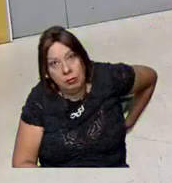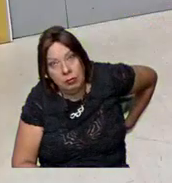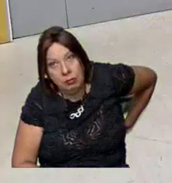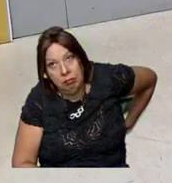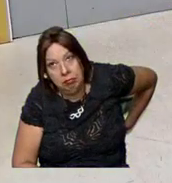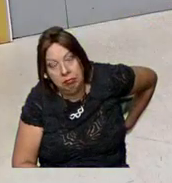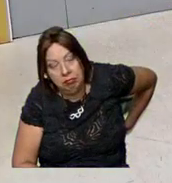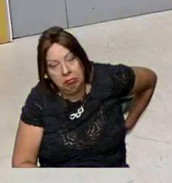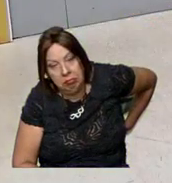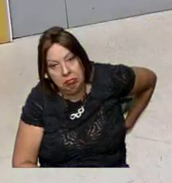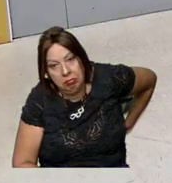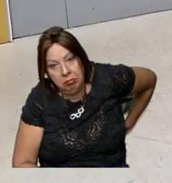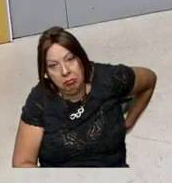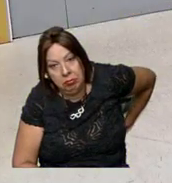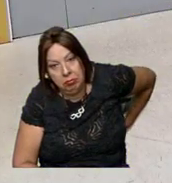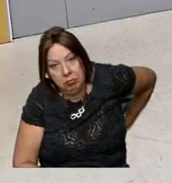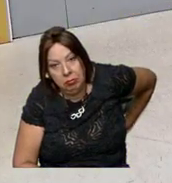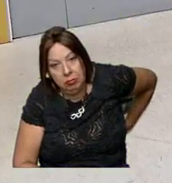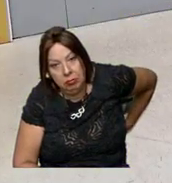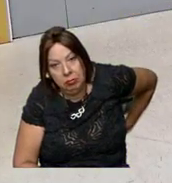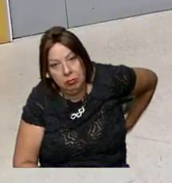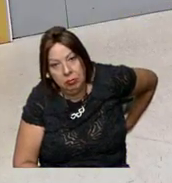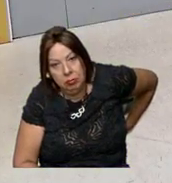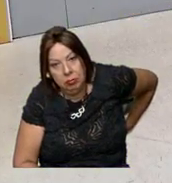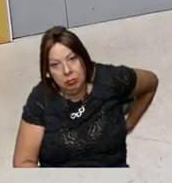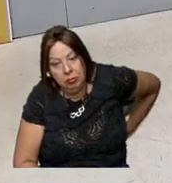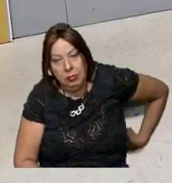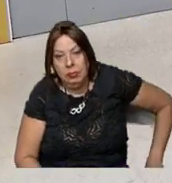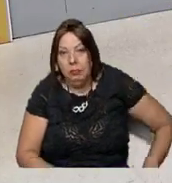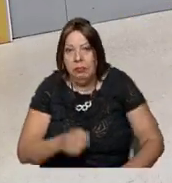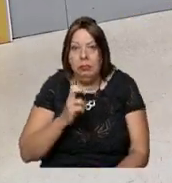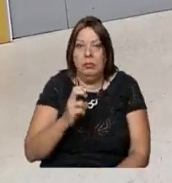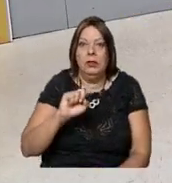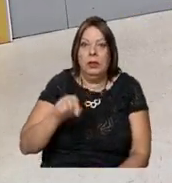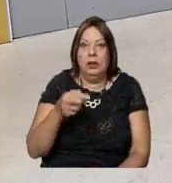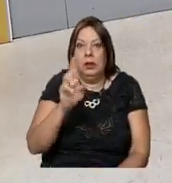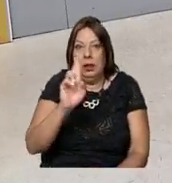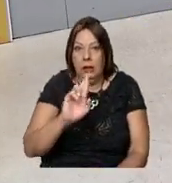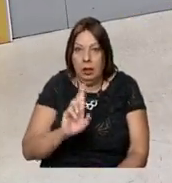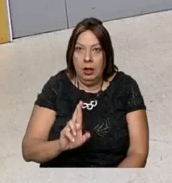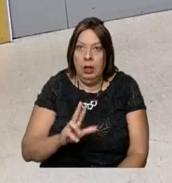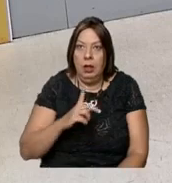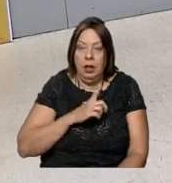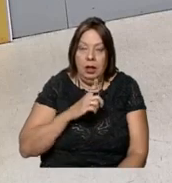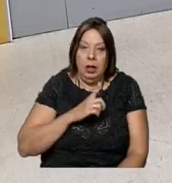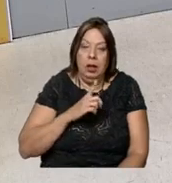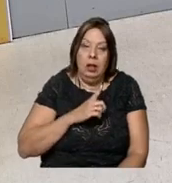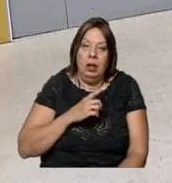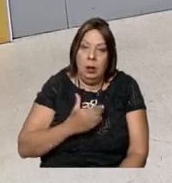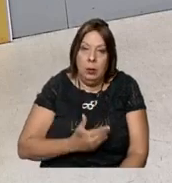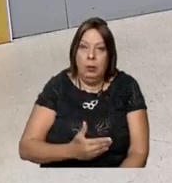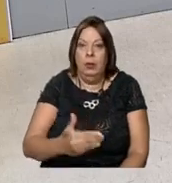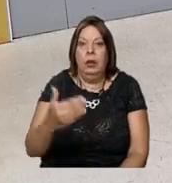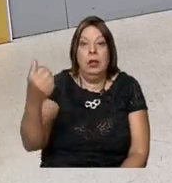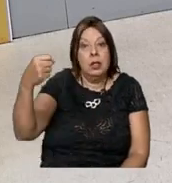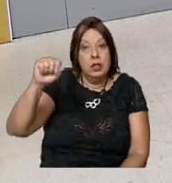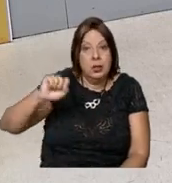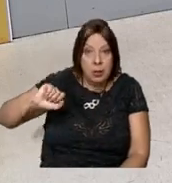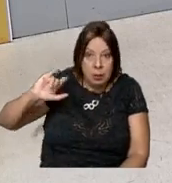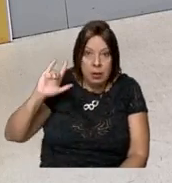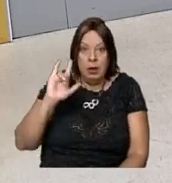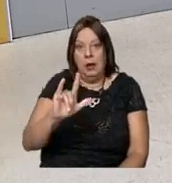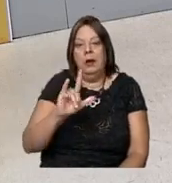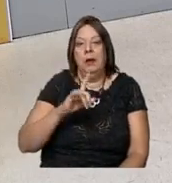Maravilha, o queridinho. R$ 5.000, o nosso maravilhoso 5 mil que Sergipe inteiro ama